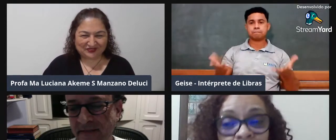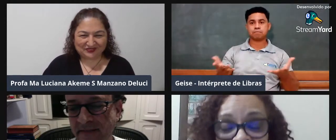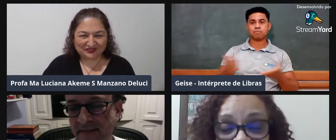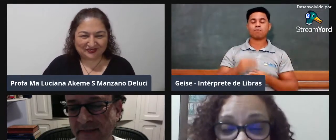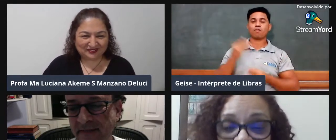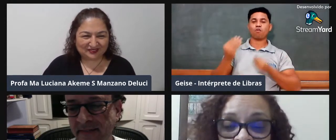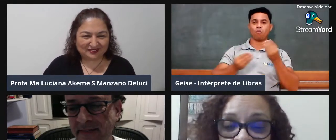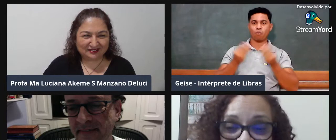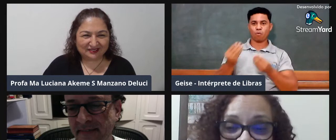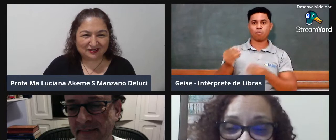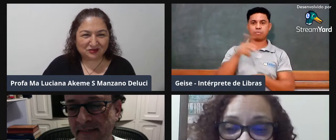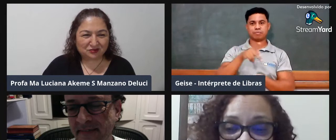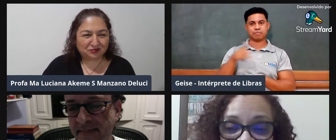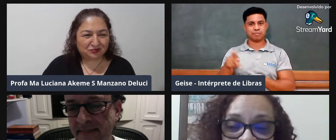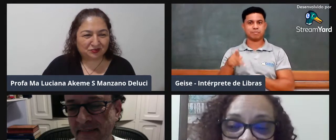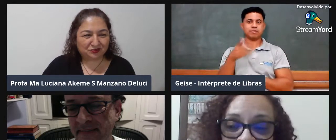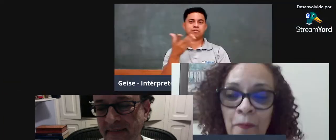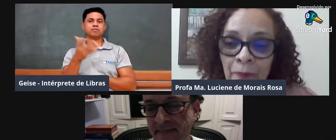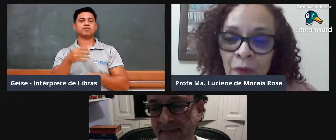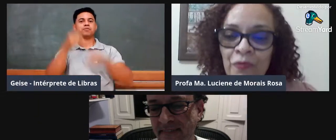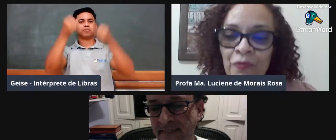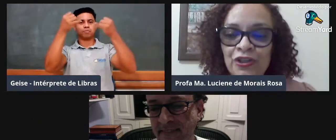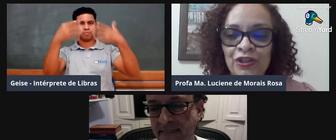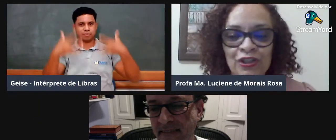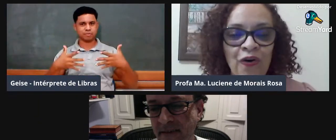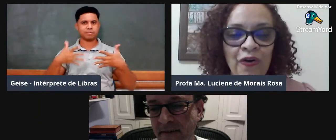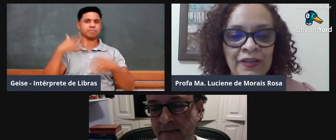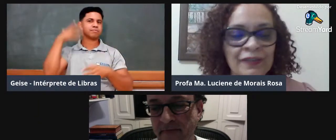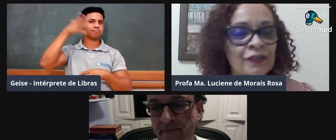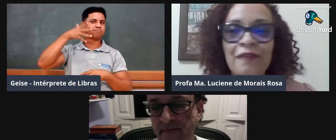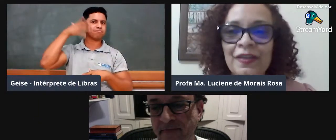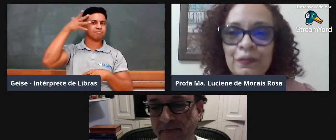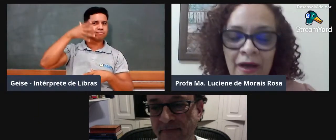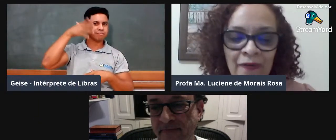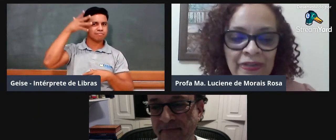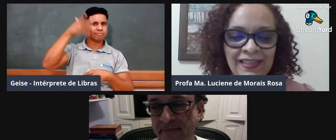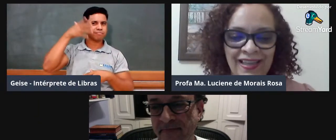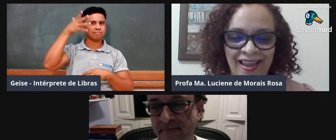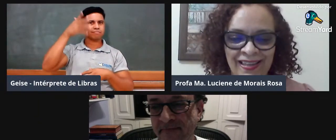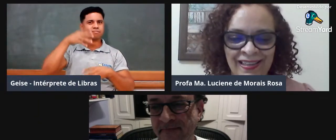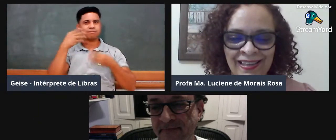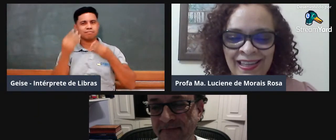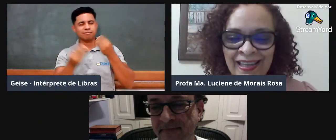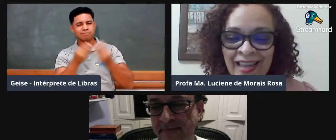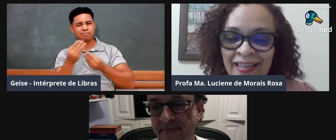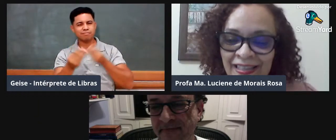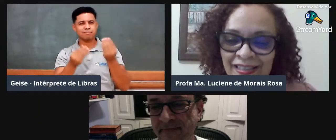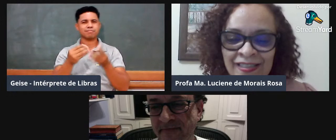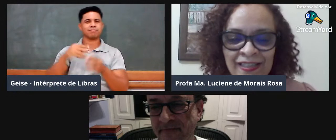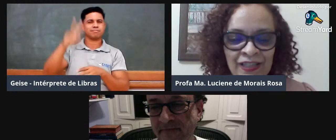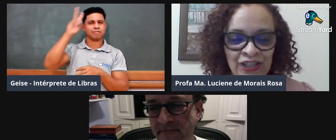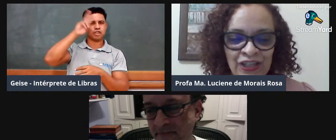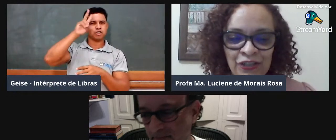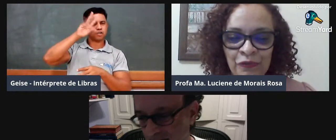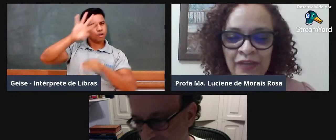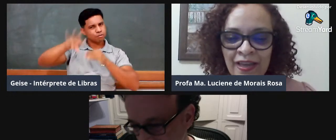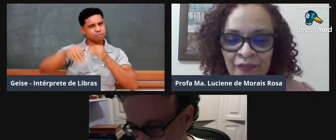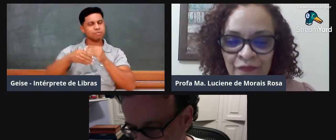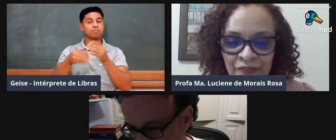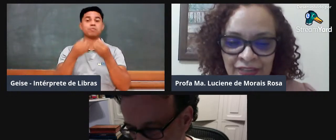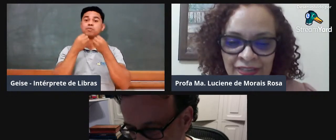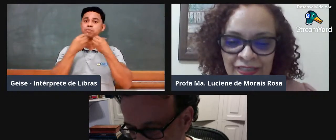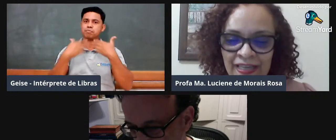dizer em seus escritos e palestras, um pouco de história não faz mal a ninguém. E aí, nesse sentido,